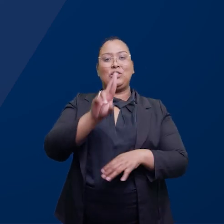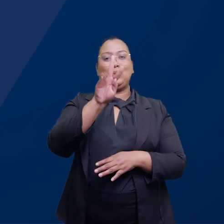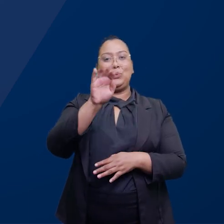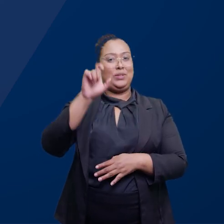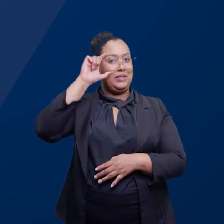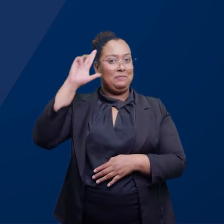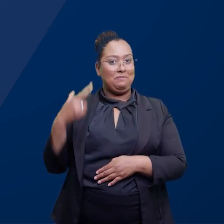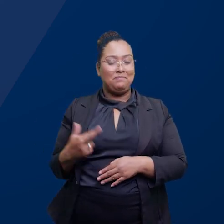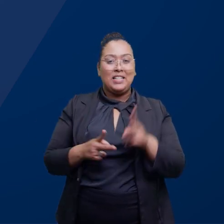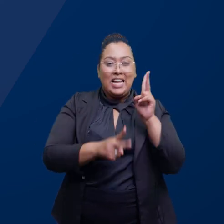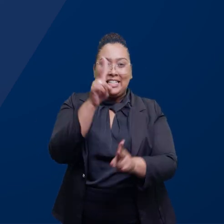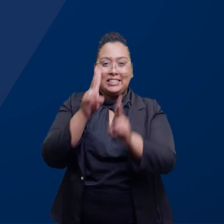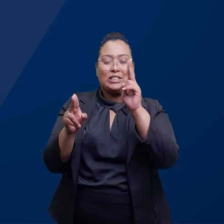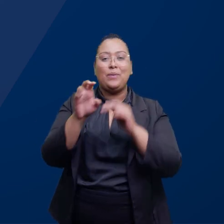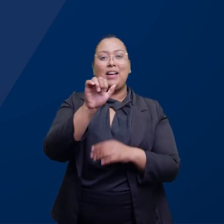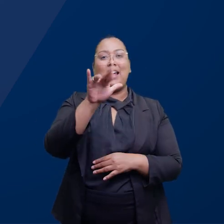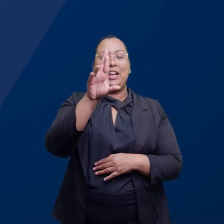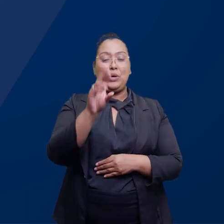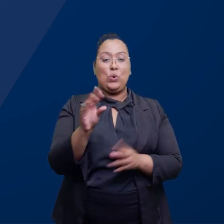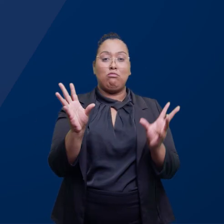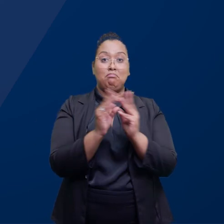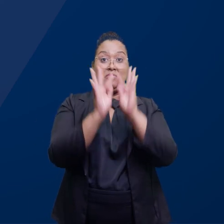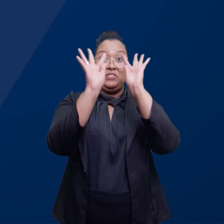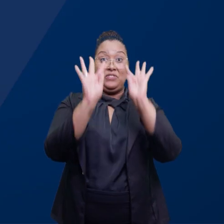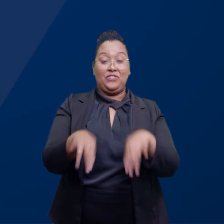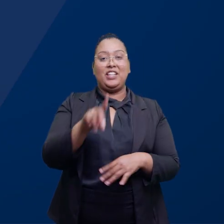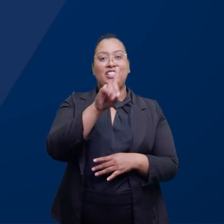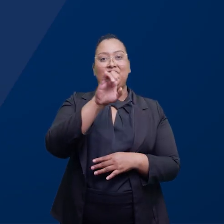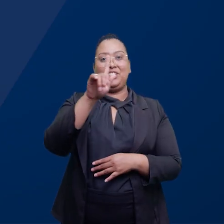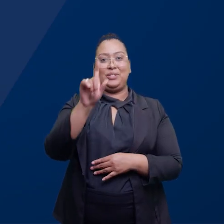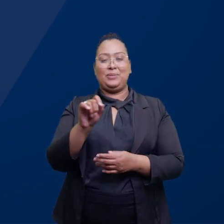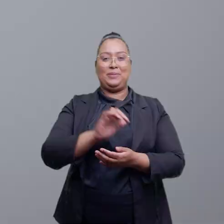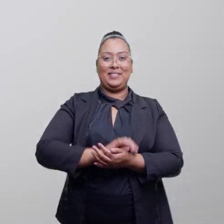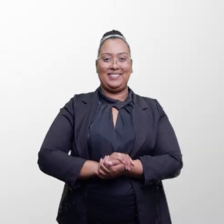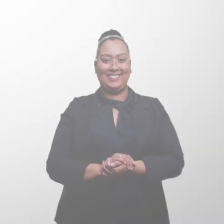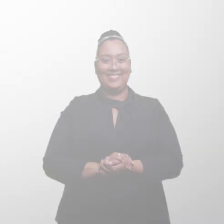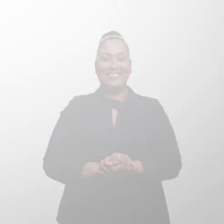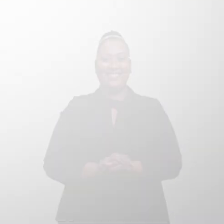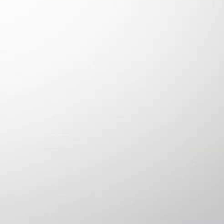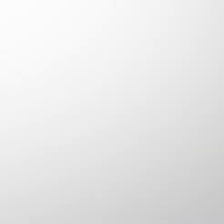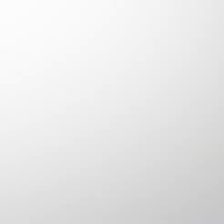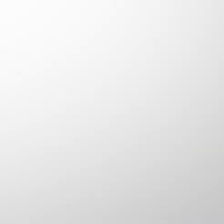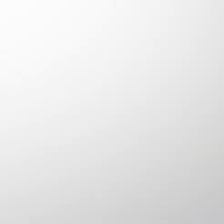Ruth Santana. Edição: Érico José. Finalização: Diego Dasqueri.